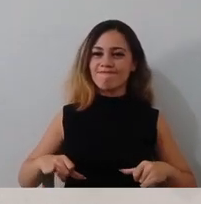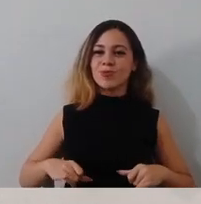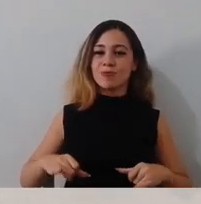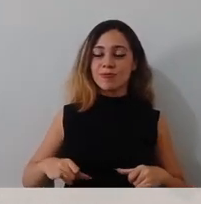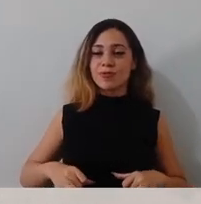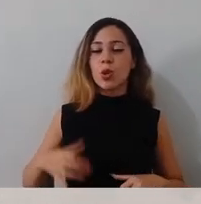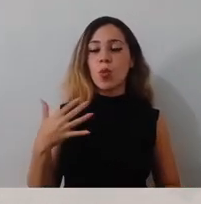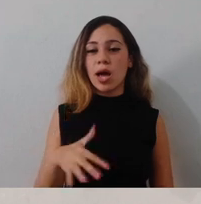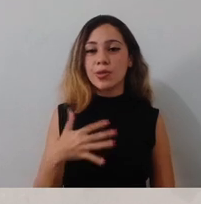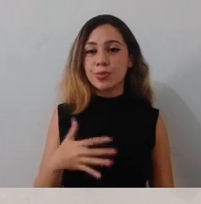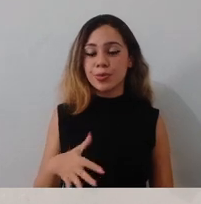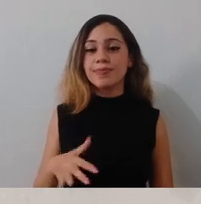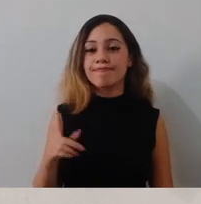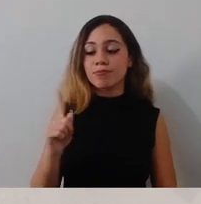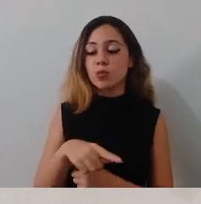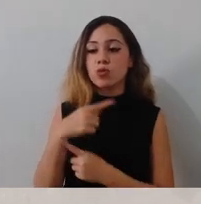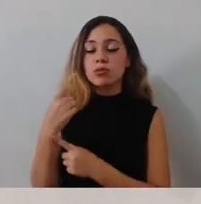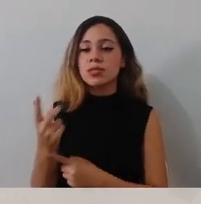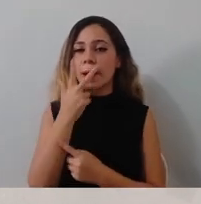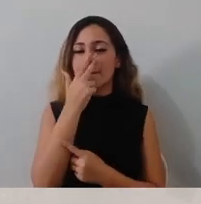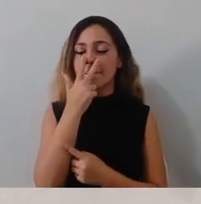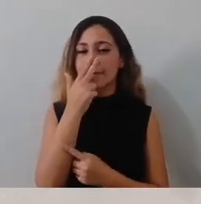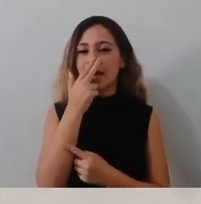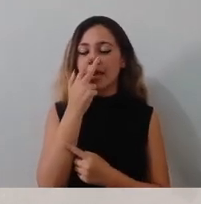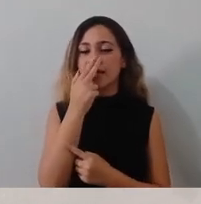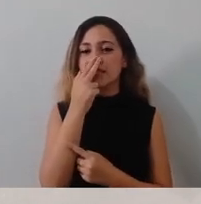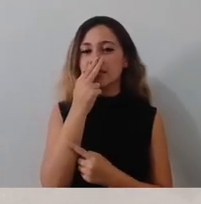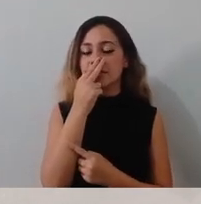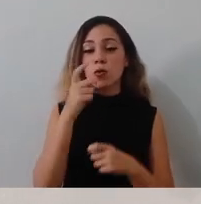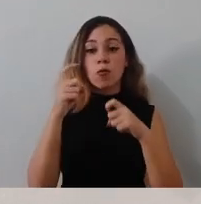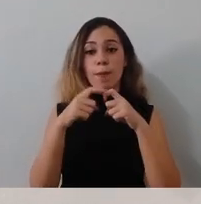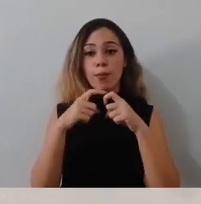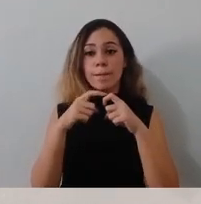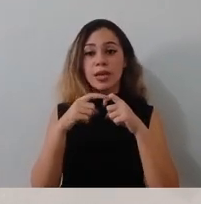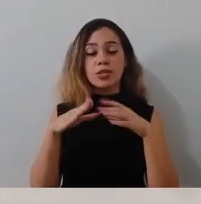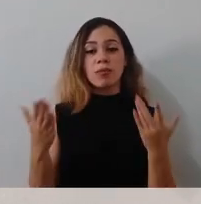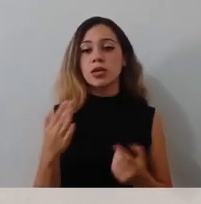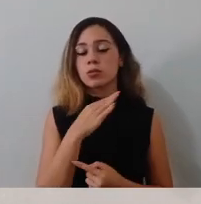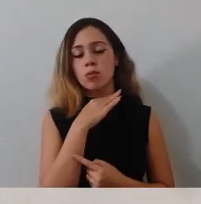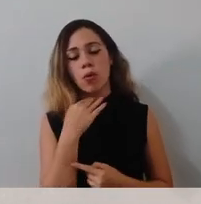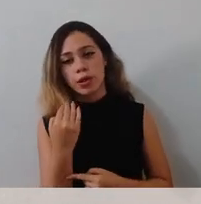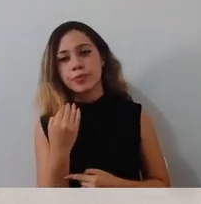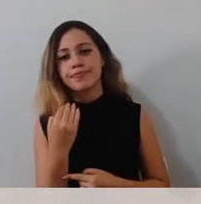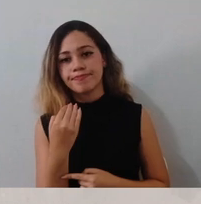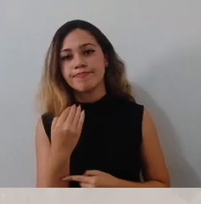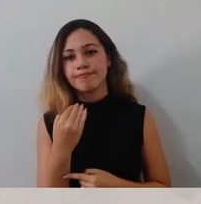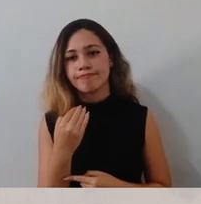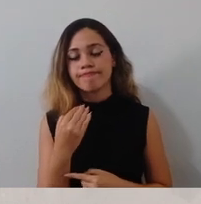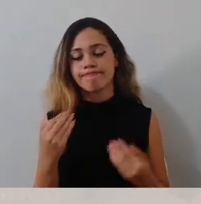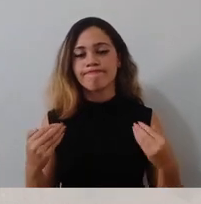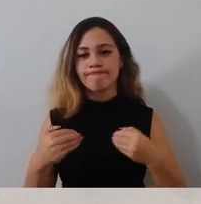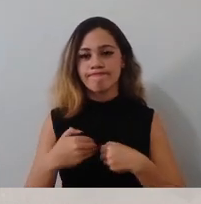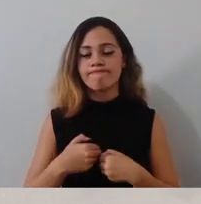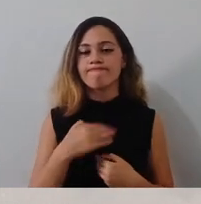são resistentes à dor, no outro dia parece que ele foi encaminhado para o serviço médico, mas não resistiu, acabou vindo a